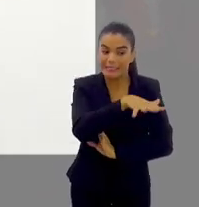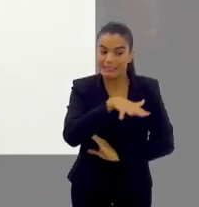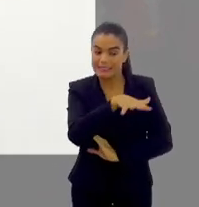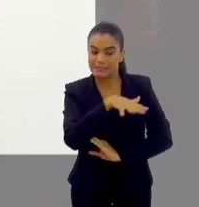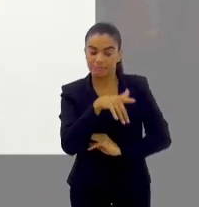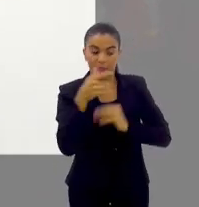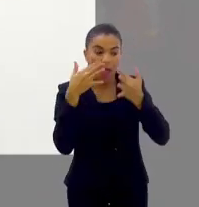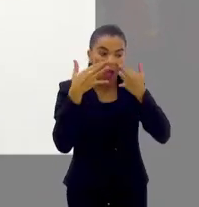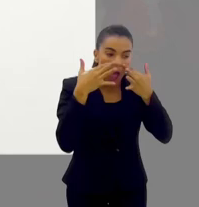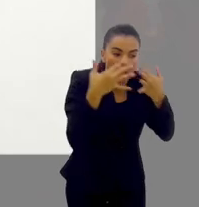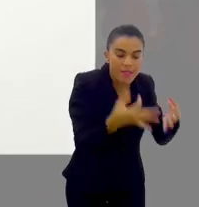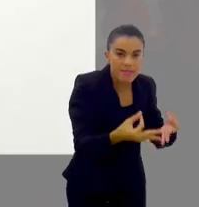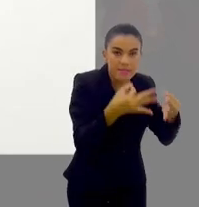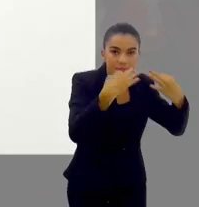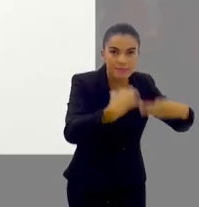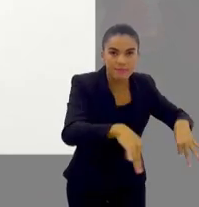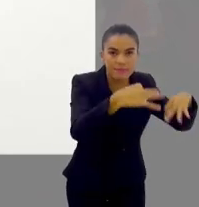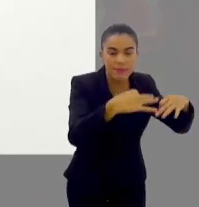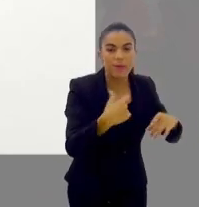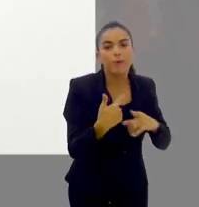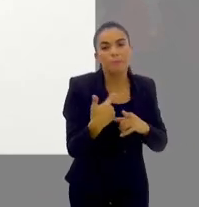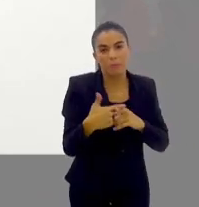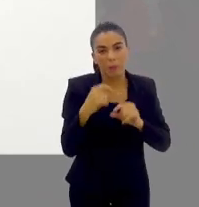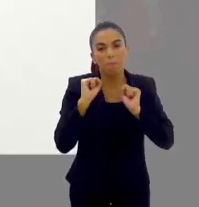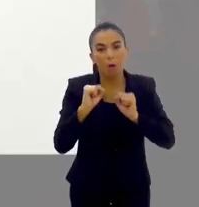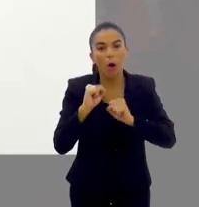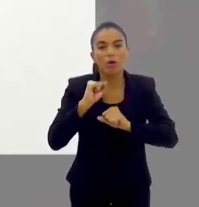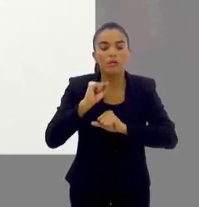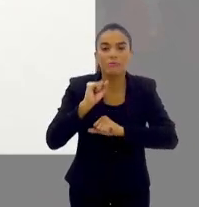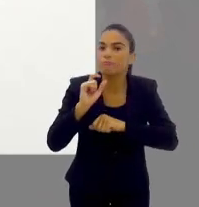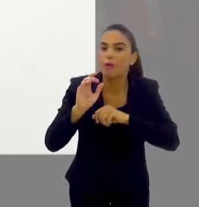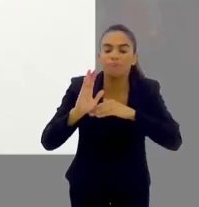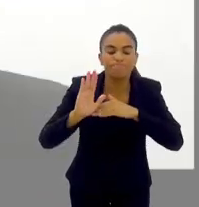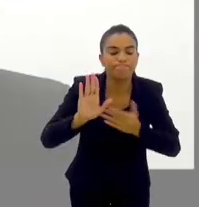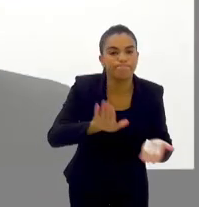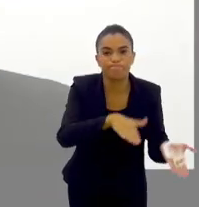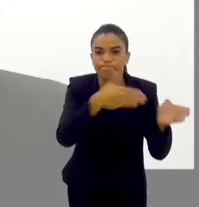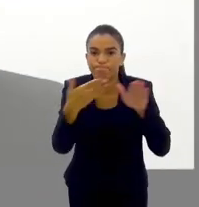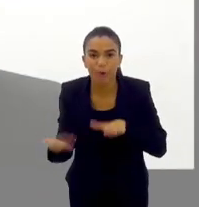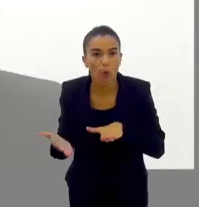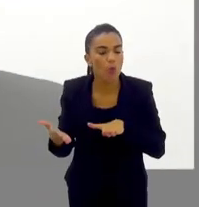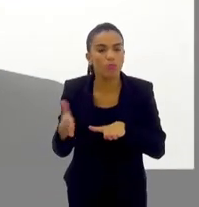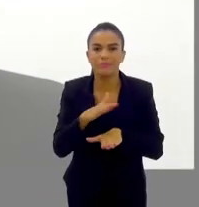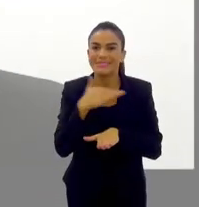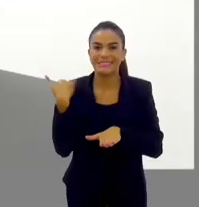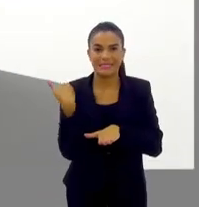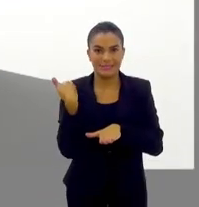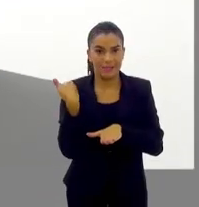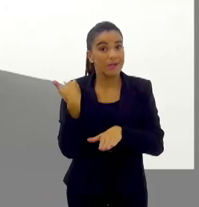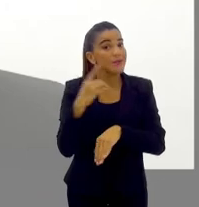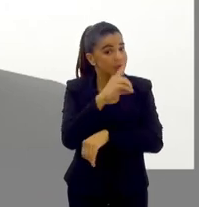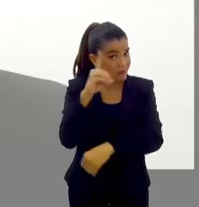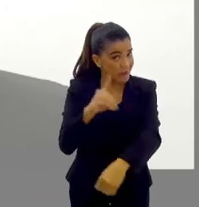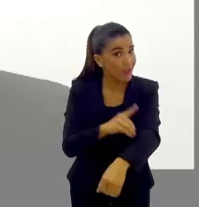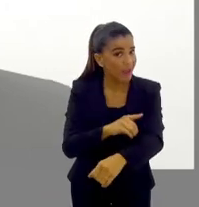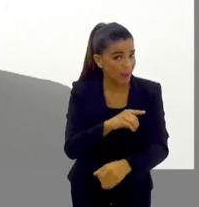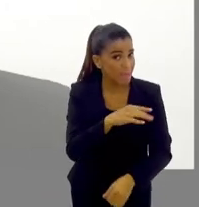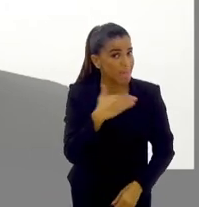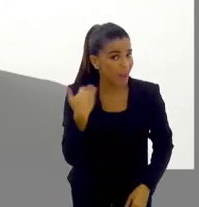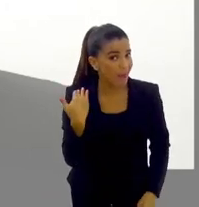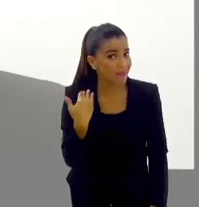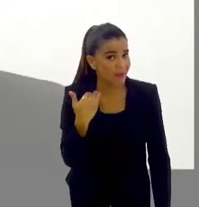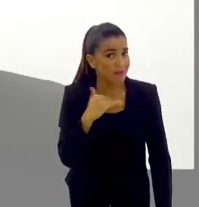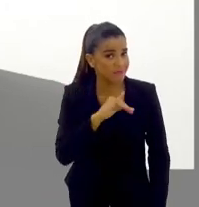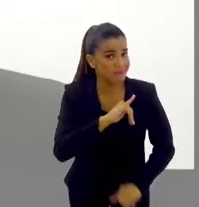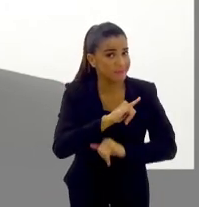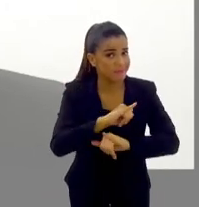pode deixar de dar atenção adequada, porque inclusive pode evoluir para óbito, né? Pode matar. A dengue é uma doença que mata ainda,